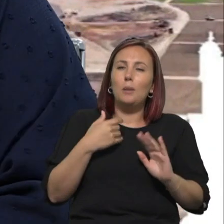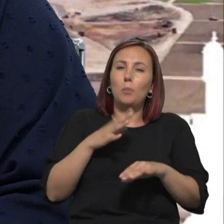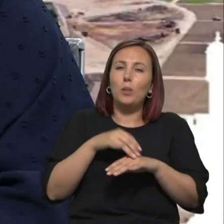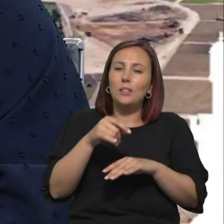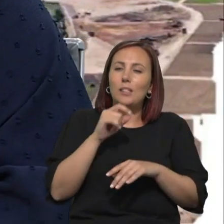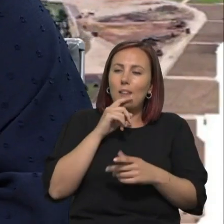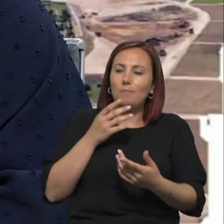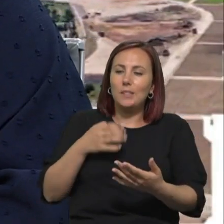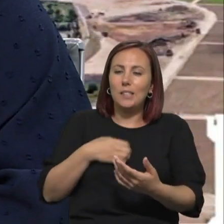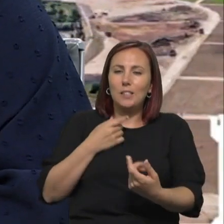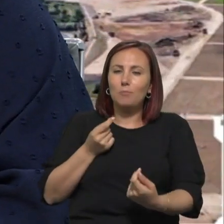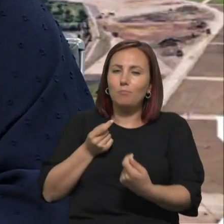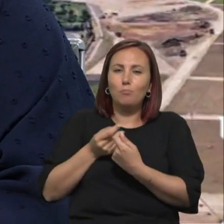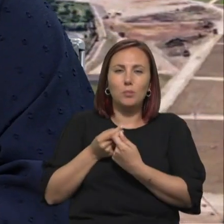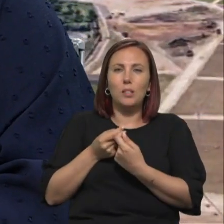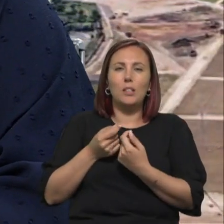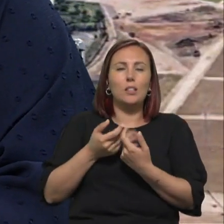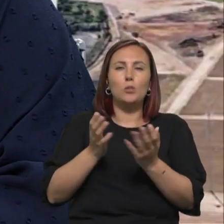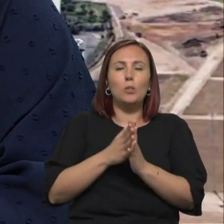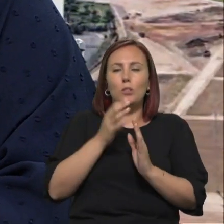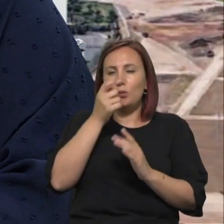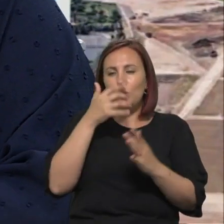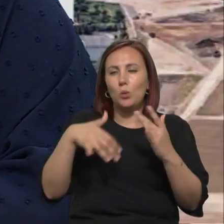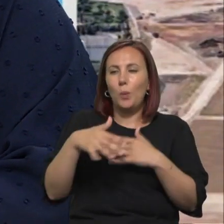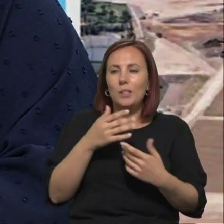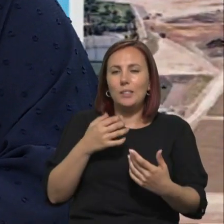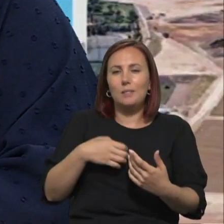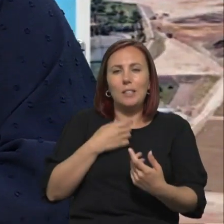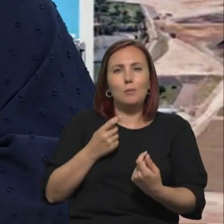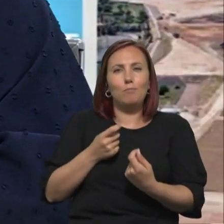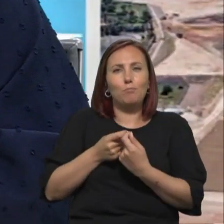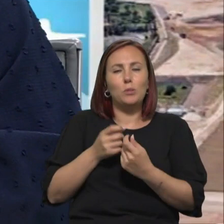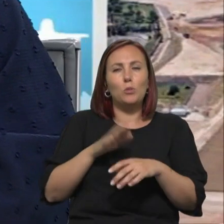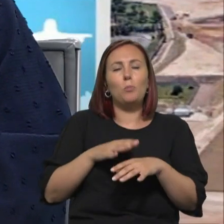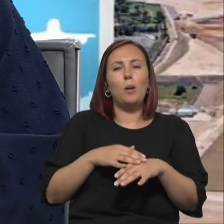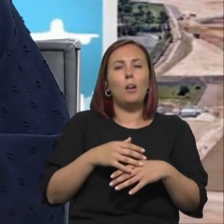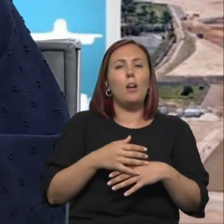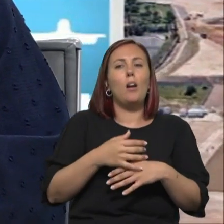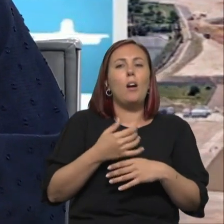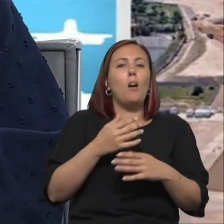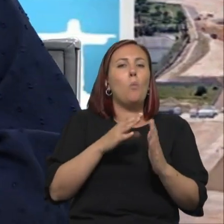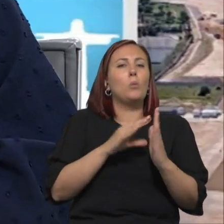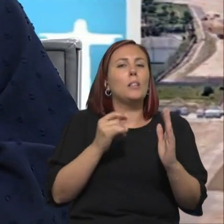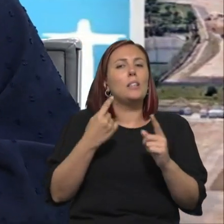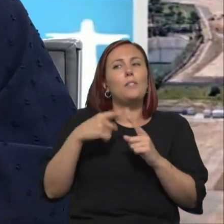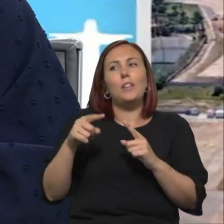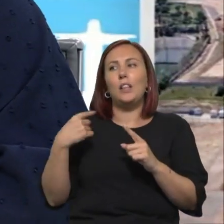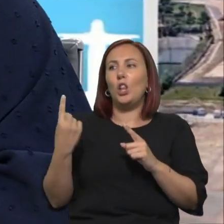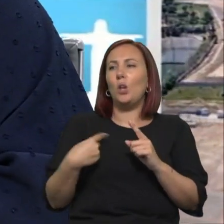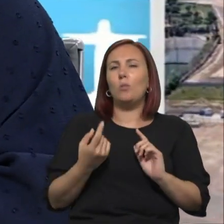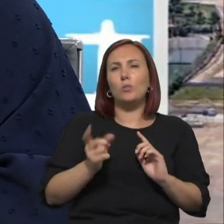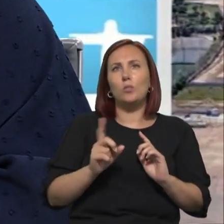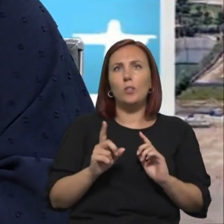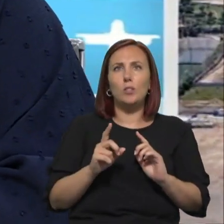facto estava próximo de toda a gente e não assumia aqui um papel diferente de qualquer um de nós, não é?